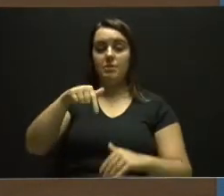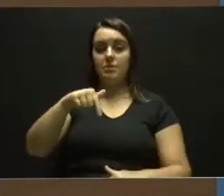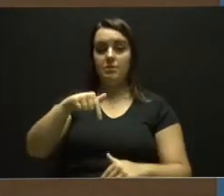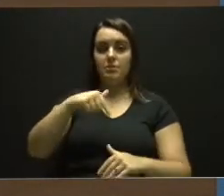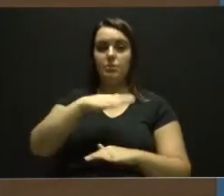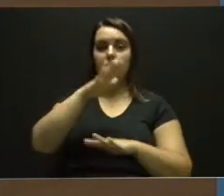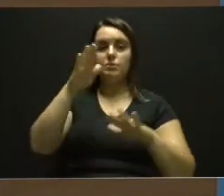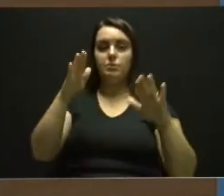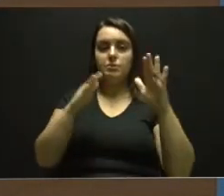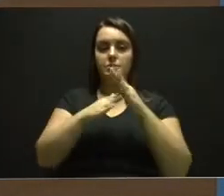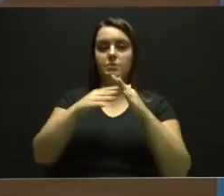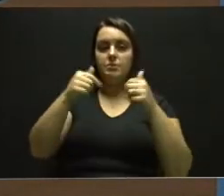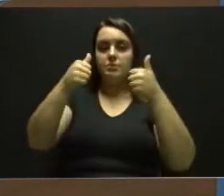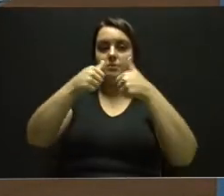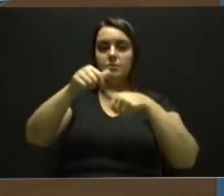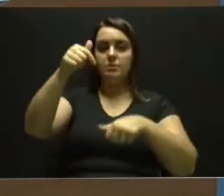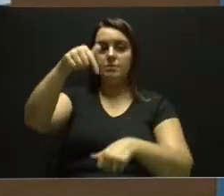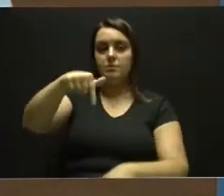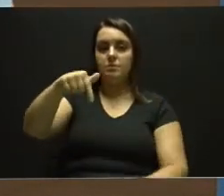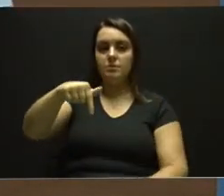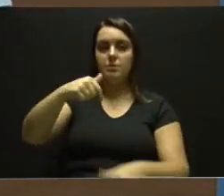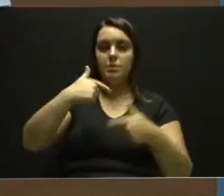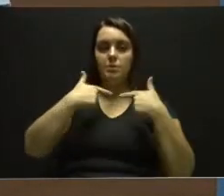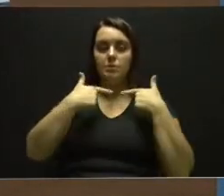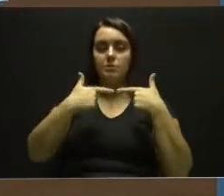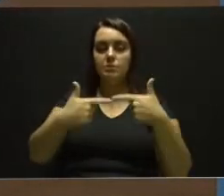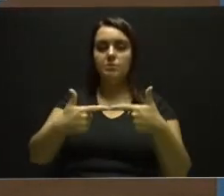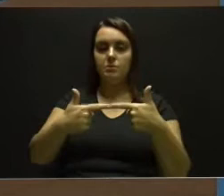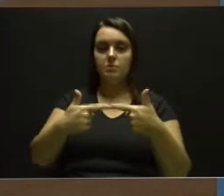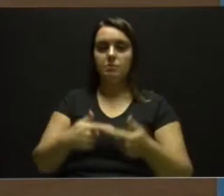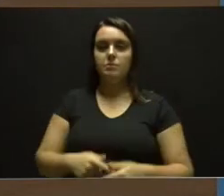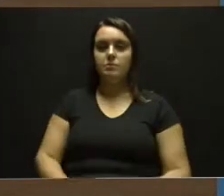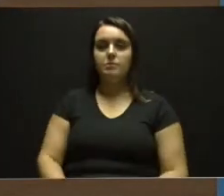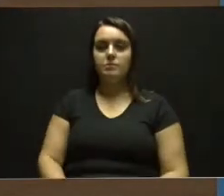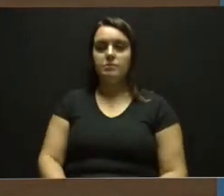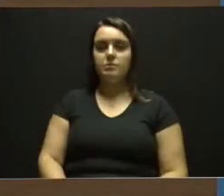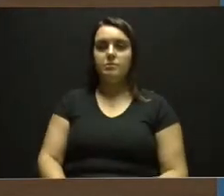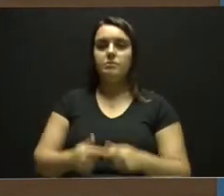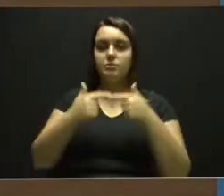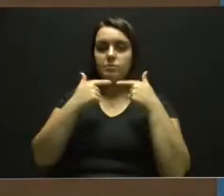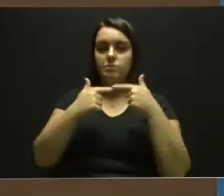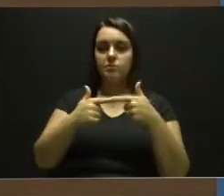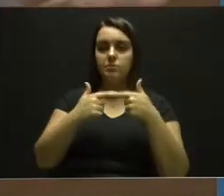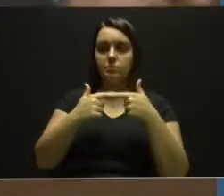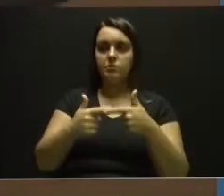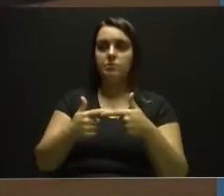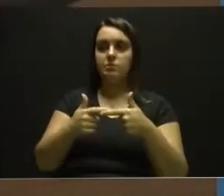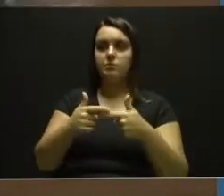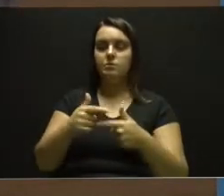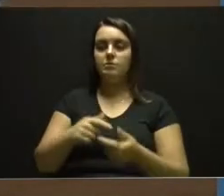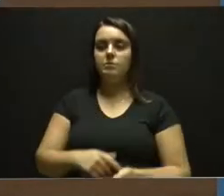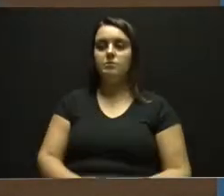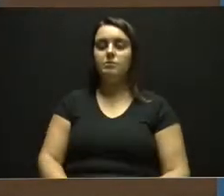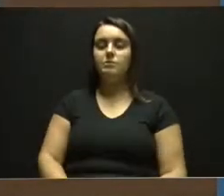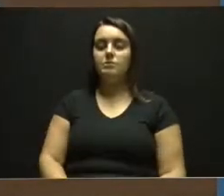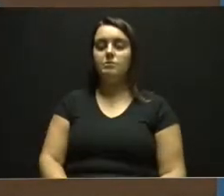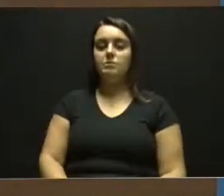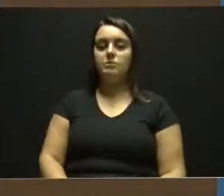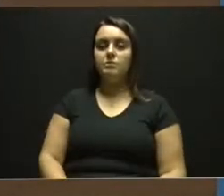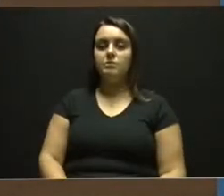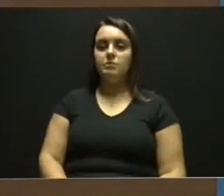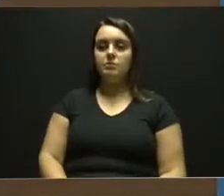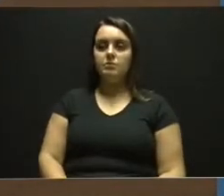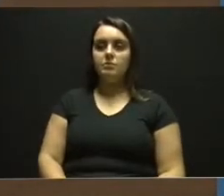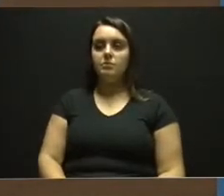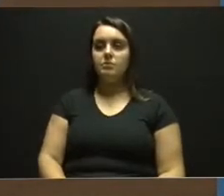que está aqui que luta vamos lotar que o professor ainda não falou a